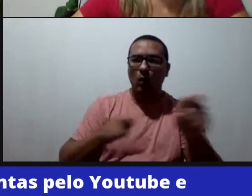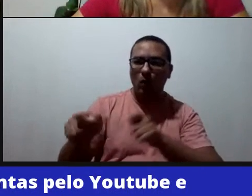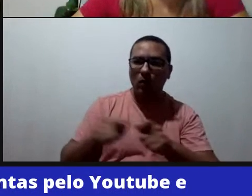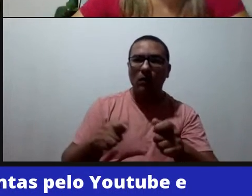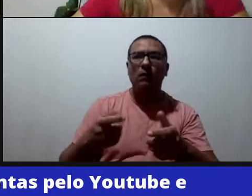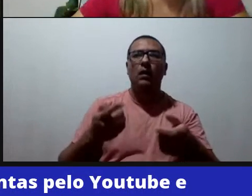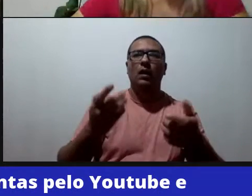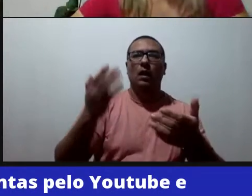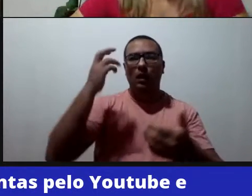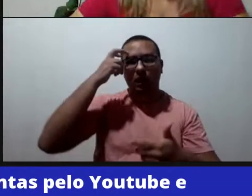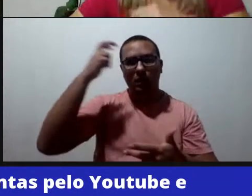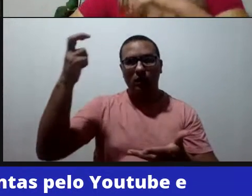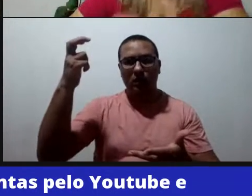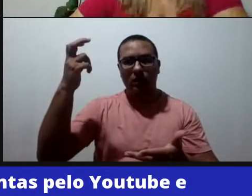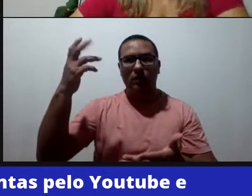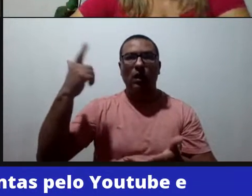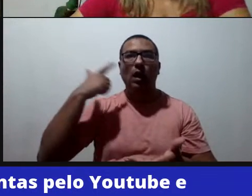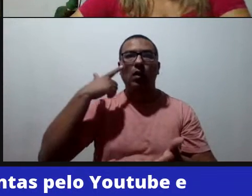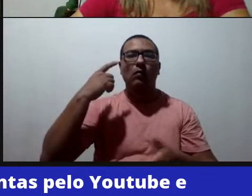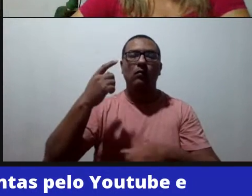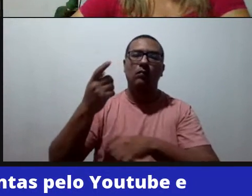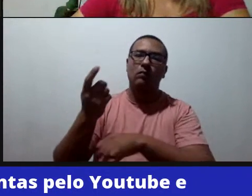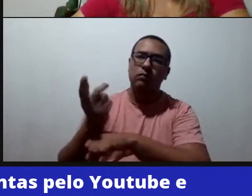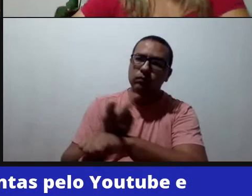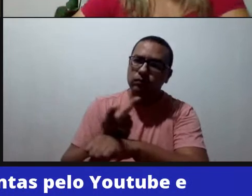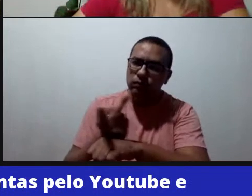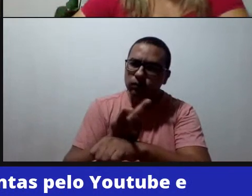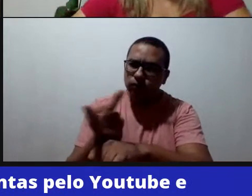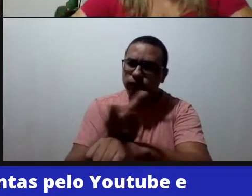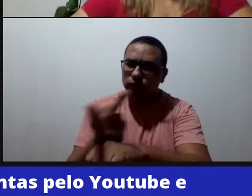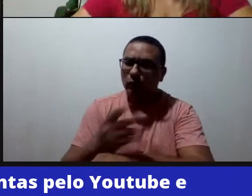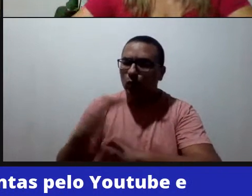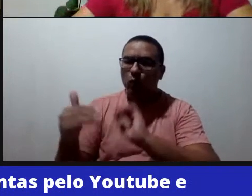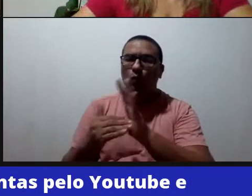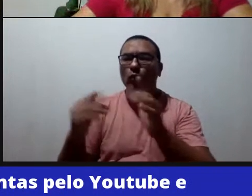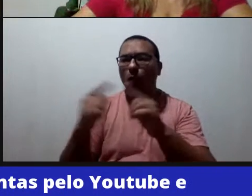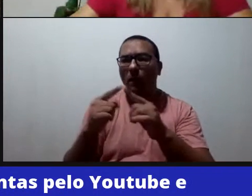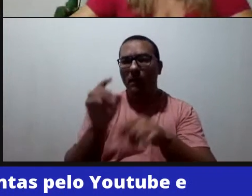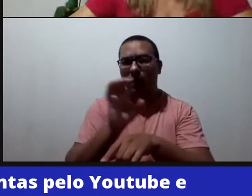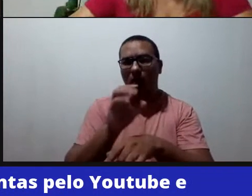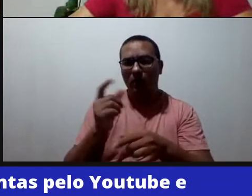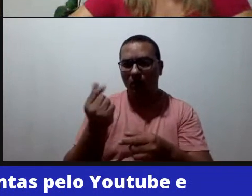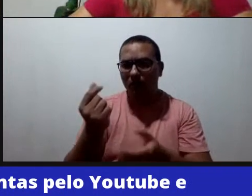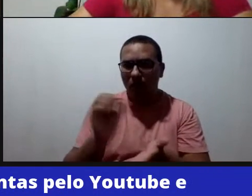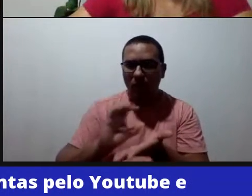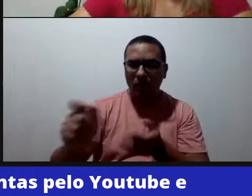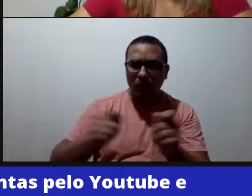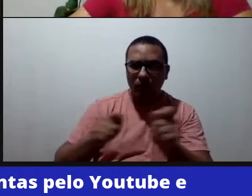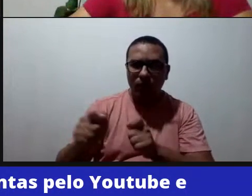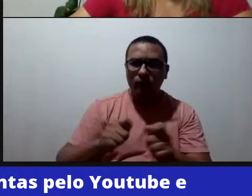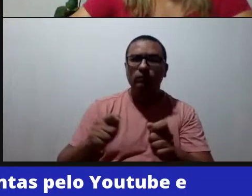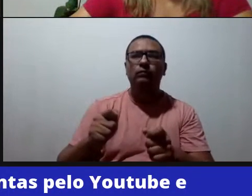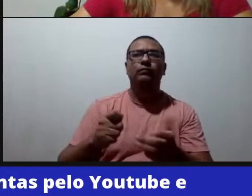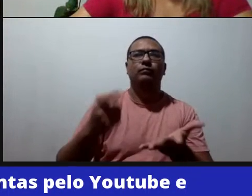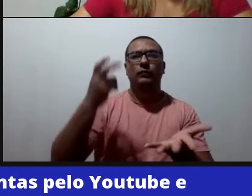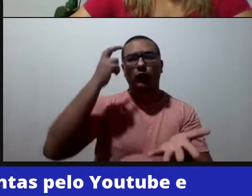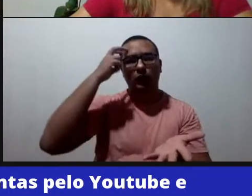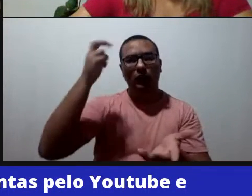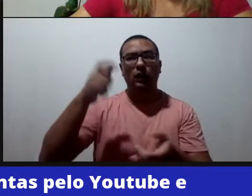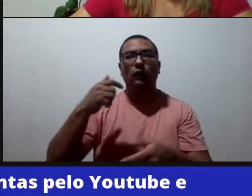Então, eu busco encontrar todos os elementos de economia inteligente que possa revitalizar aquela